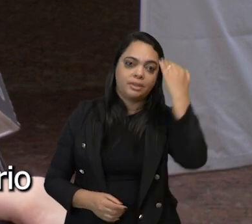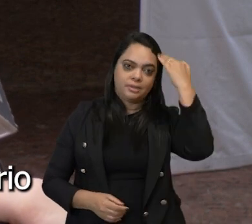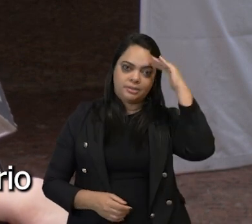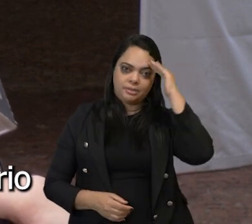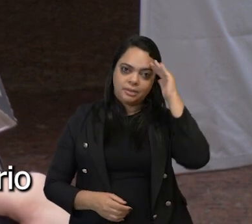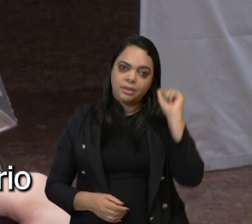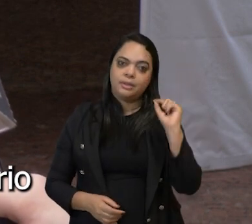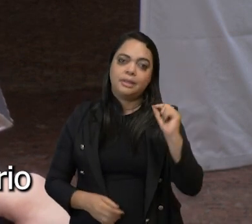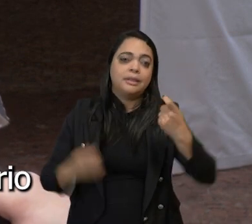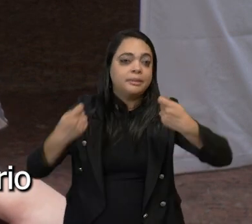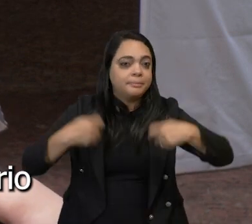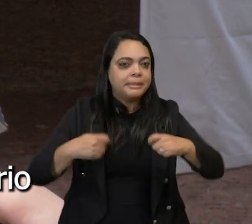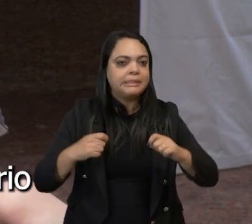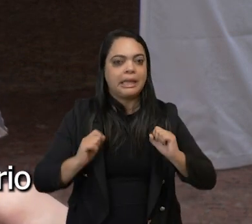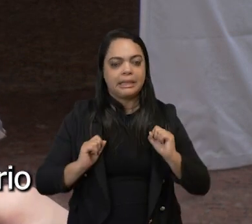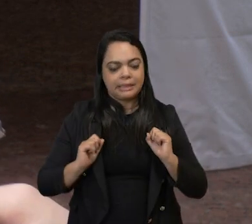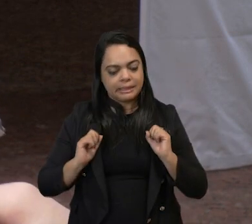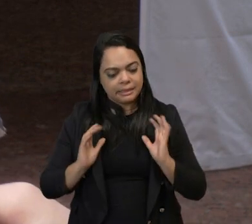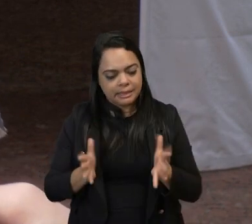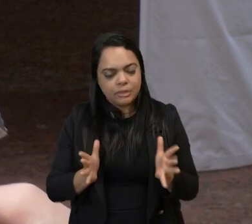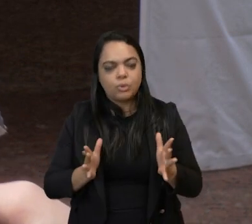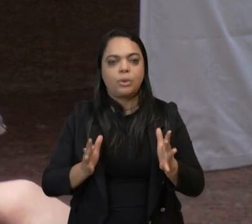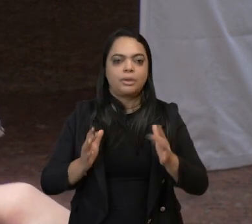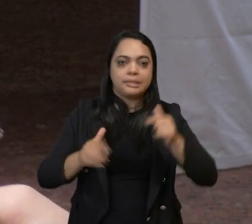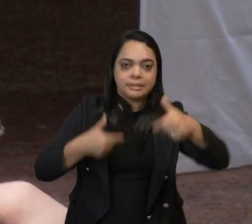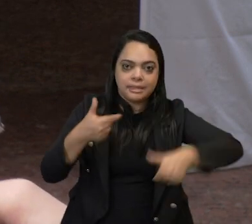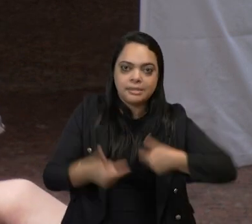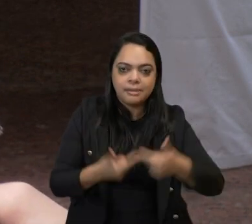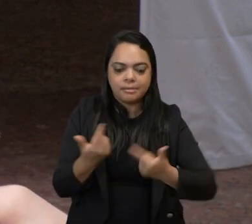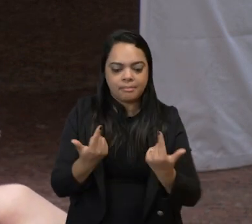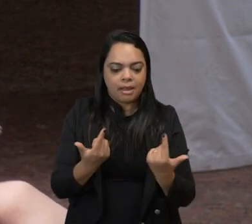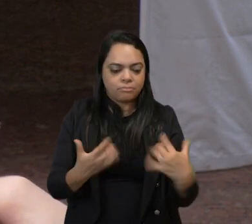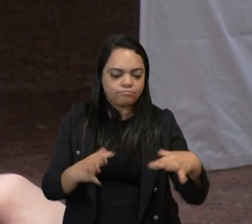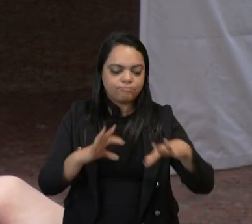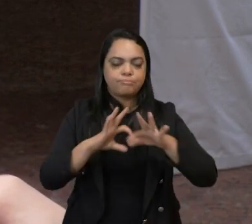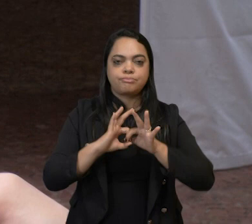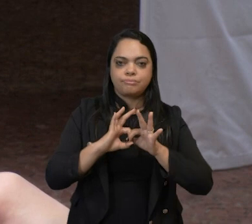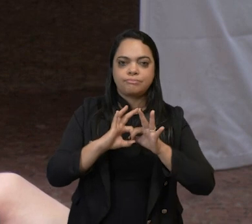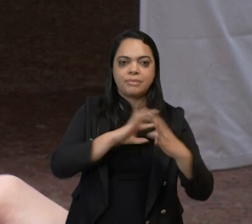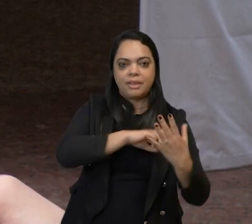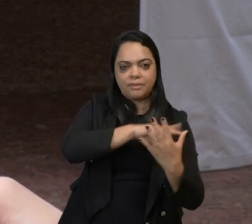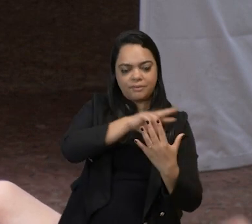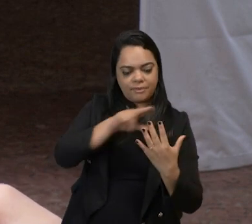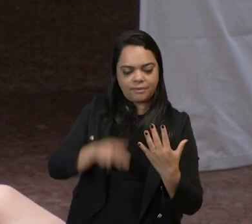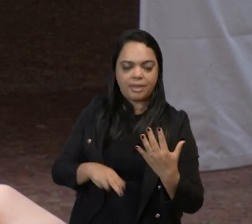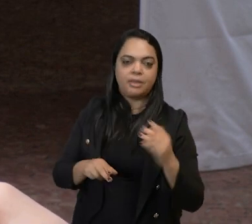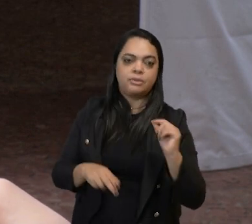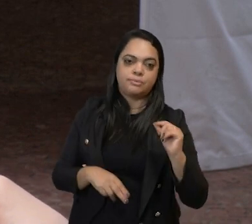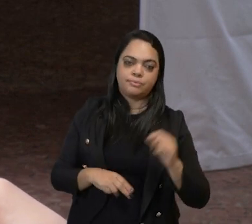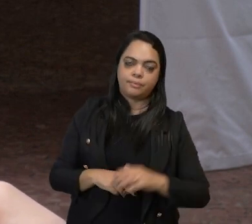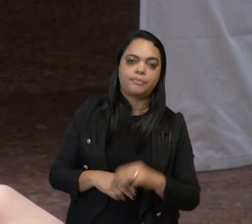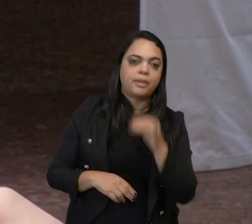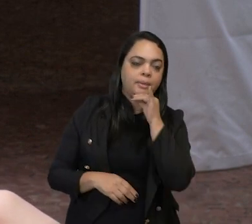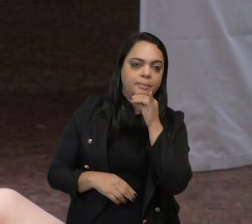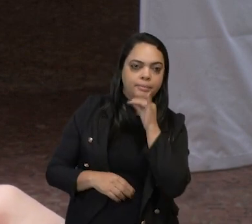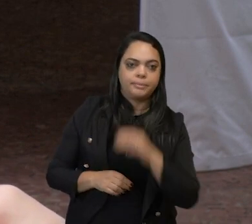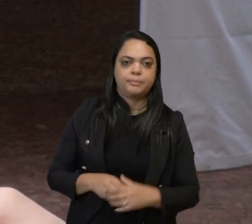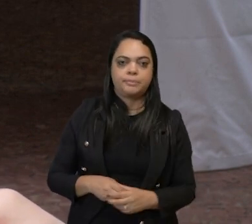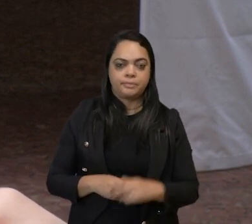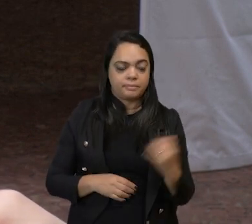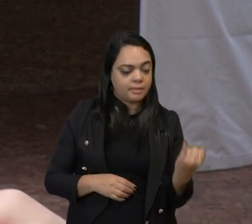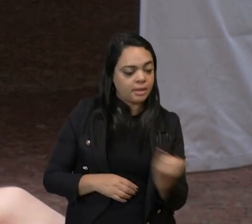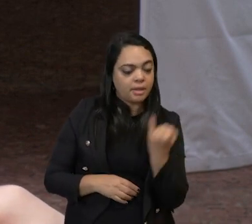que é importante entender que é necessário ações coordenadas né em vários em várias esferas né